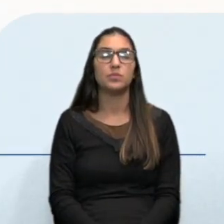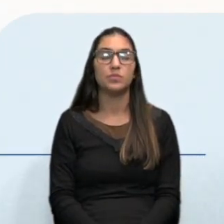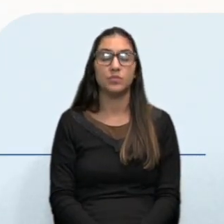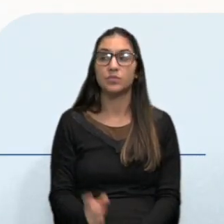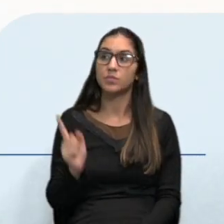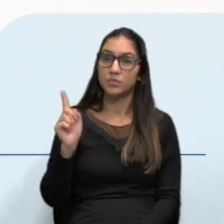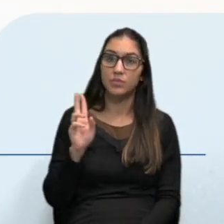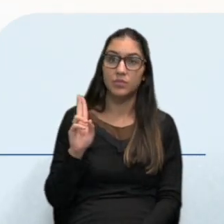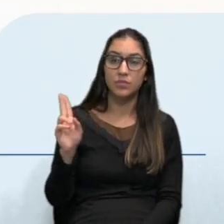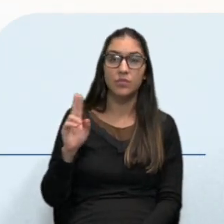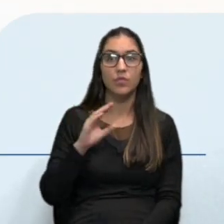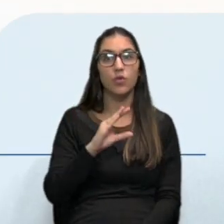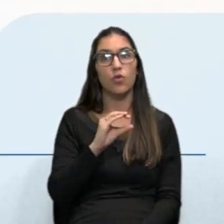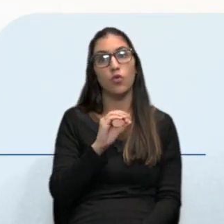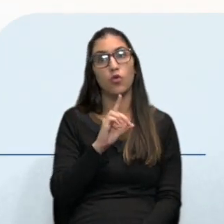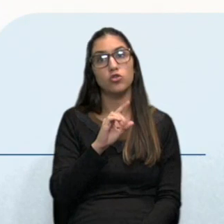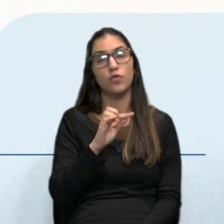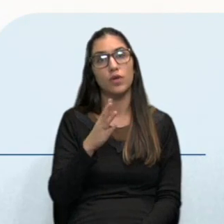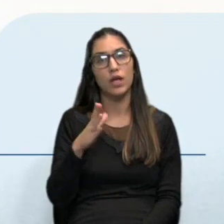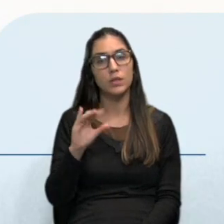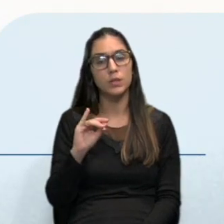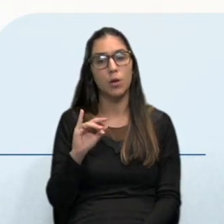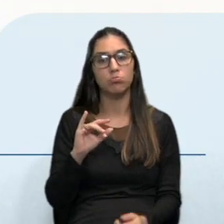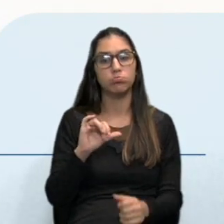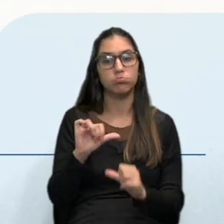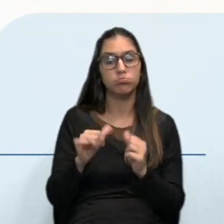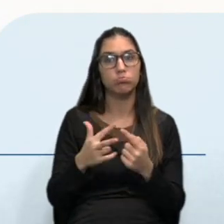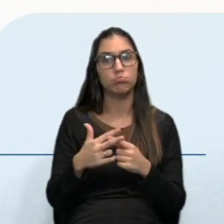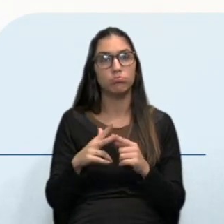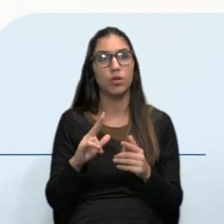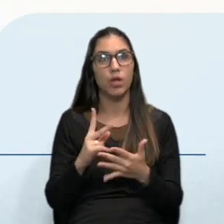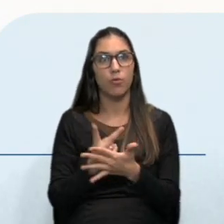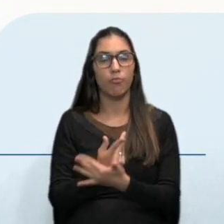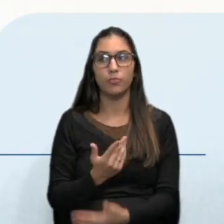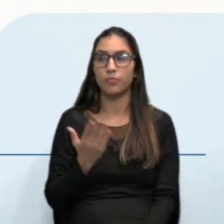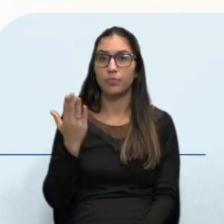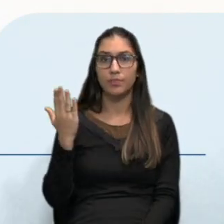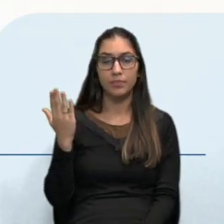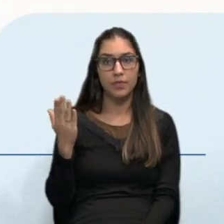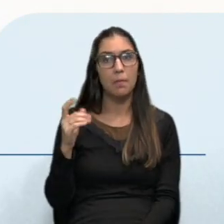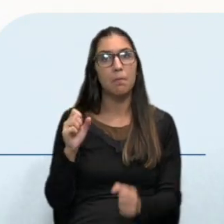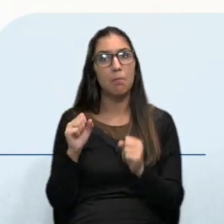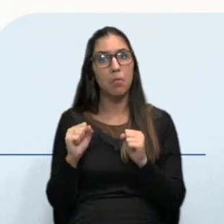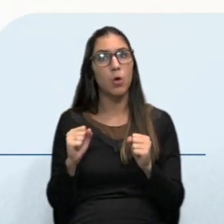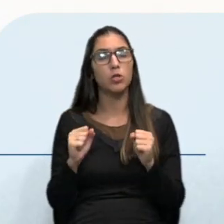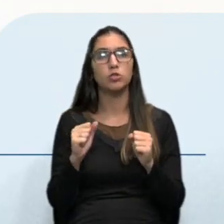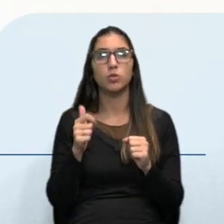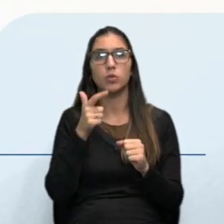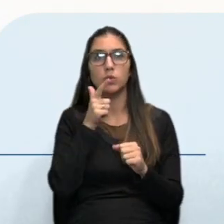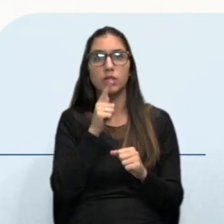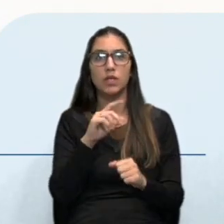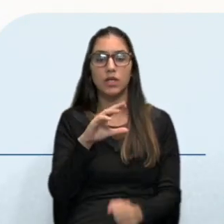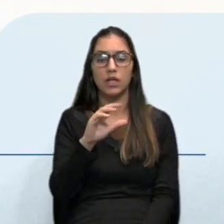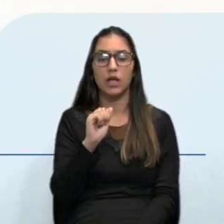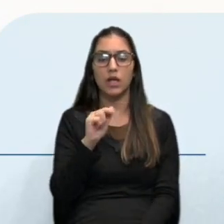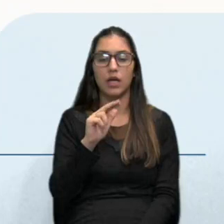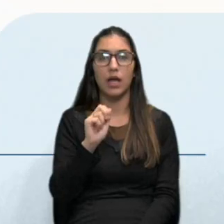Isso chama uma codificação para correção de erro. Essa codificação pode ser para corrigir o canal.